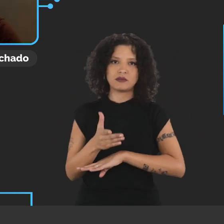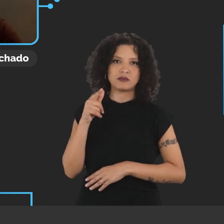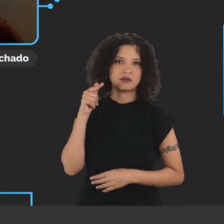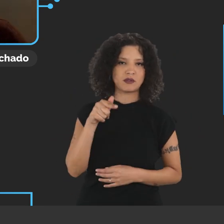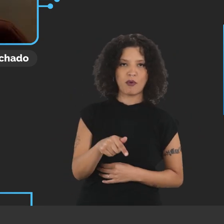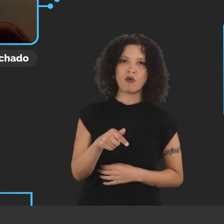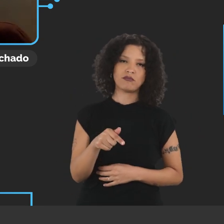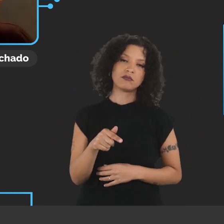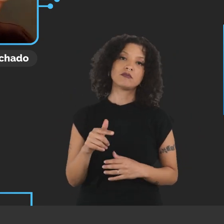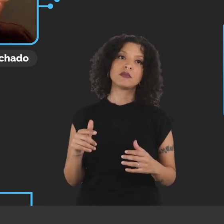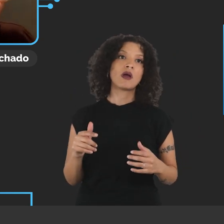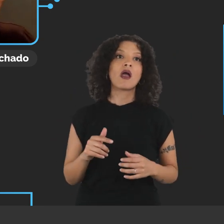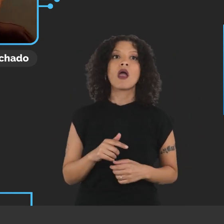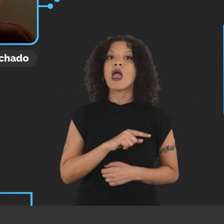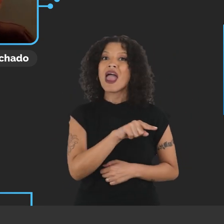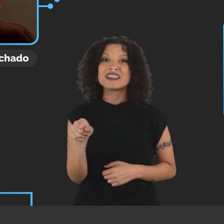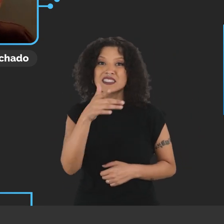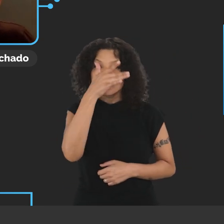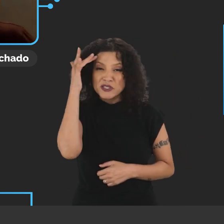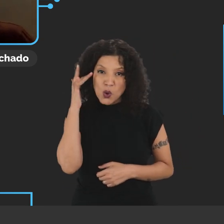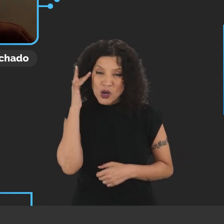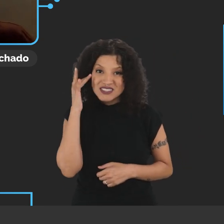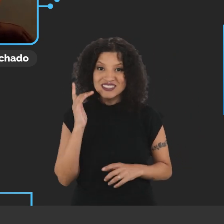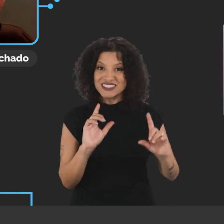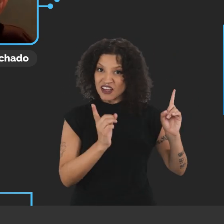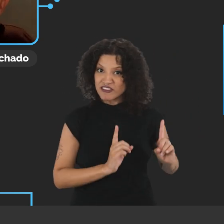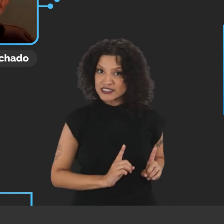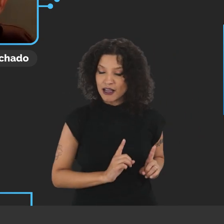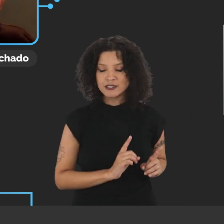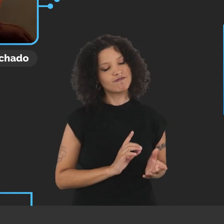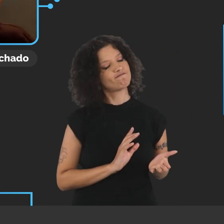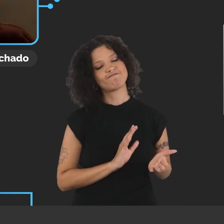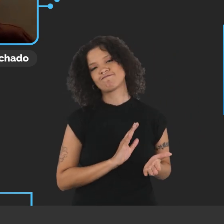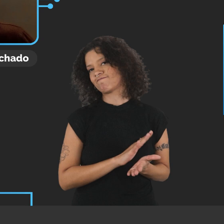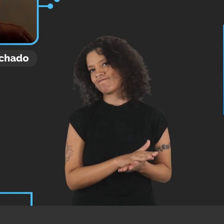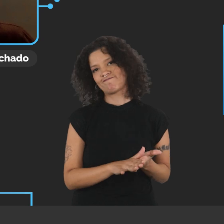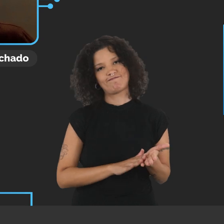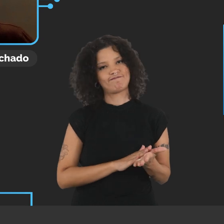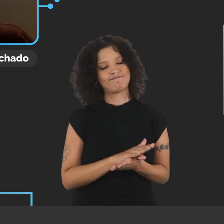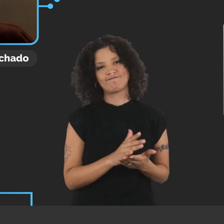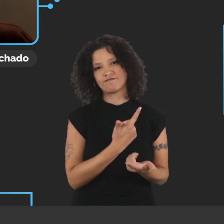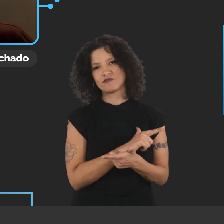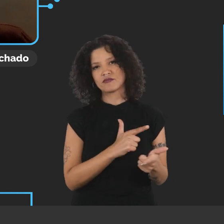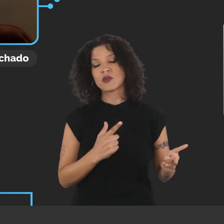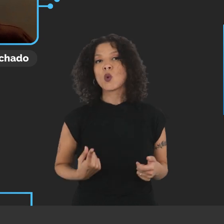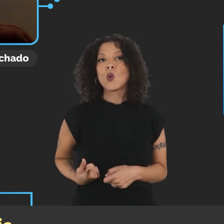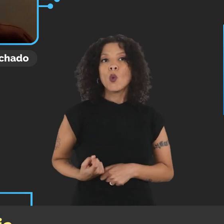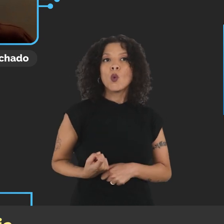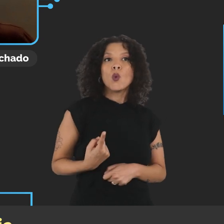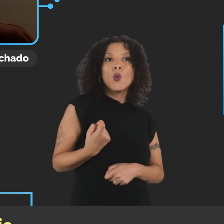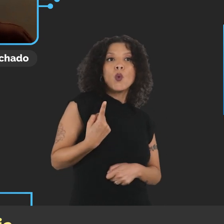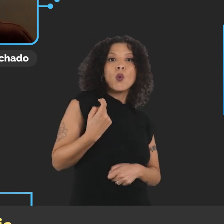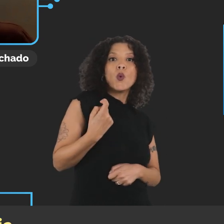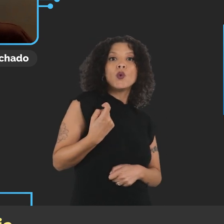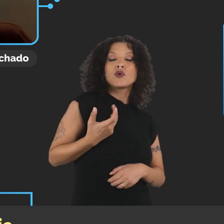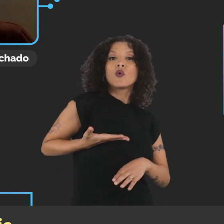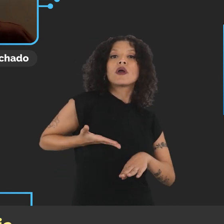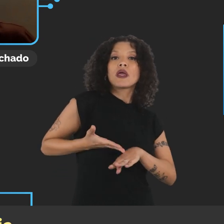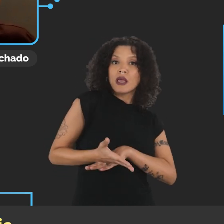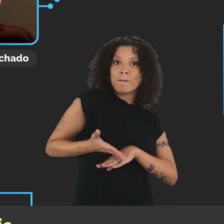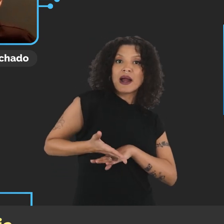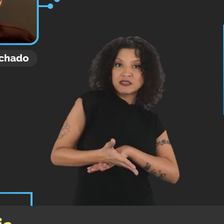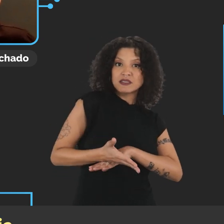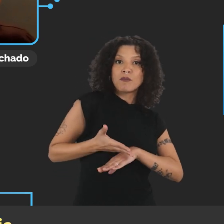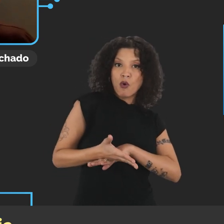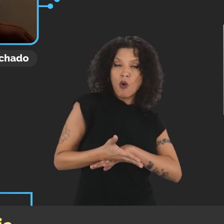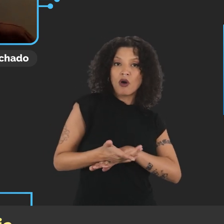inteira da Indiana Productions, também, nenhuma dessas pessoas ali eram pessoas com deficiência. Então, a única pessoa com